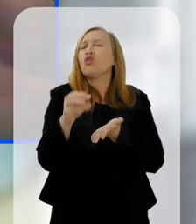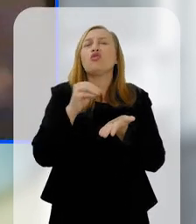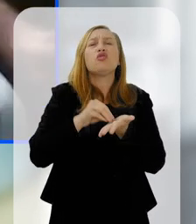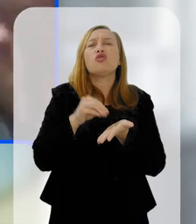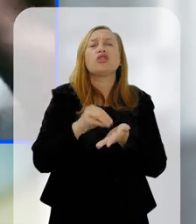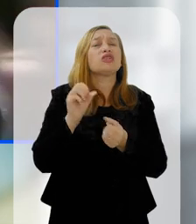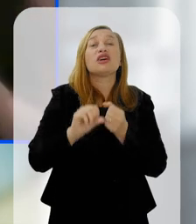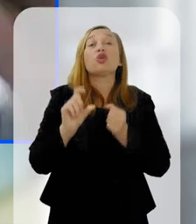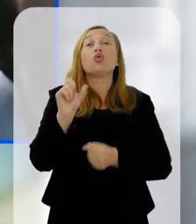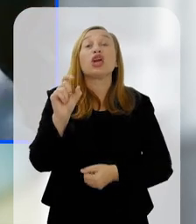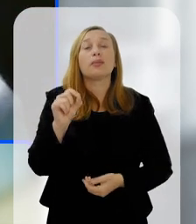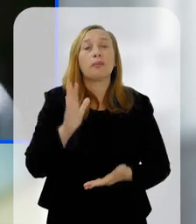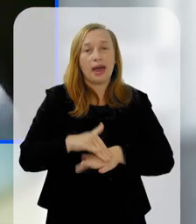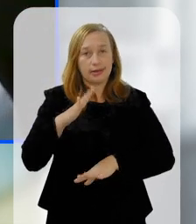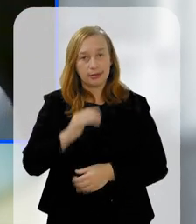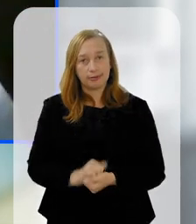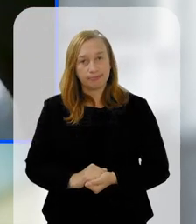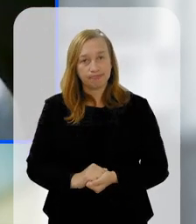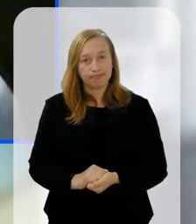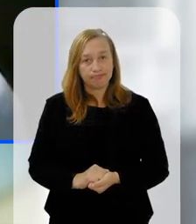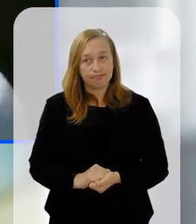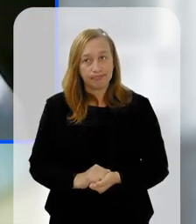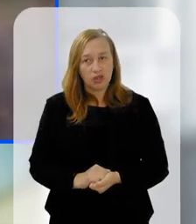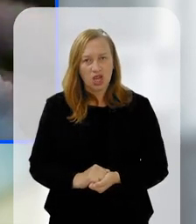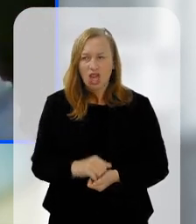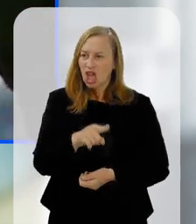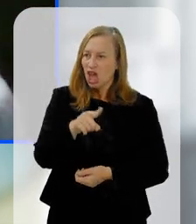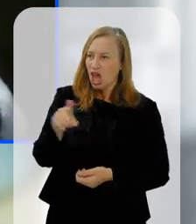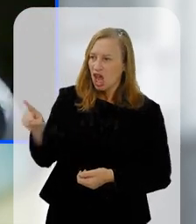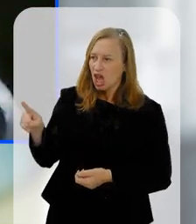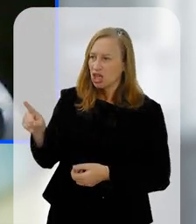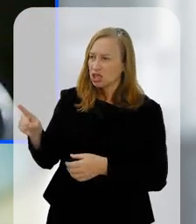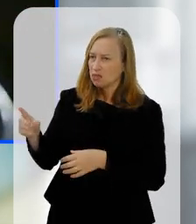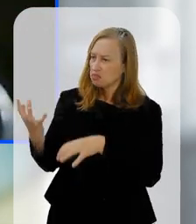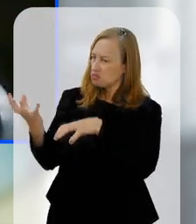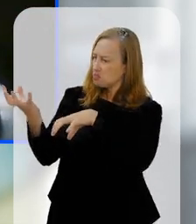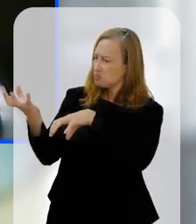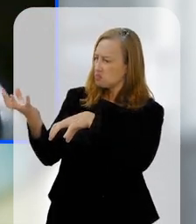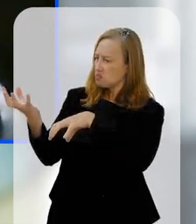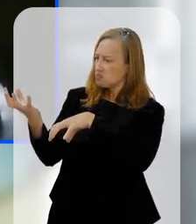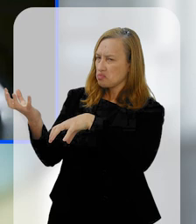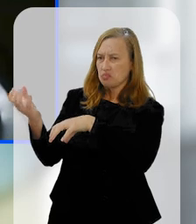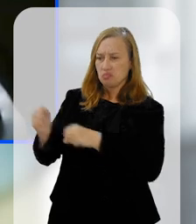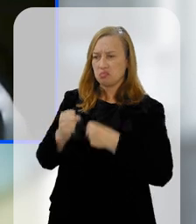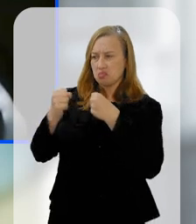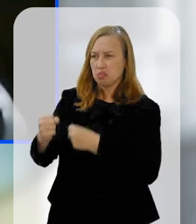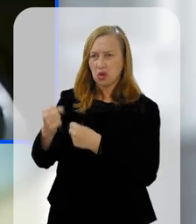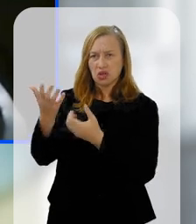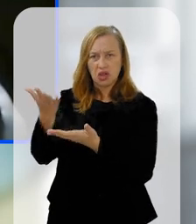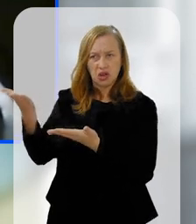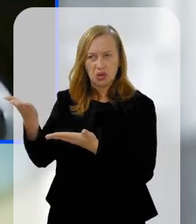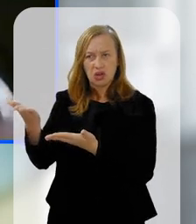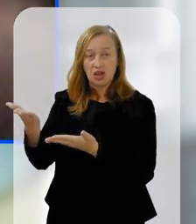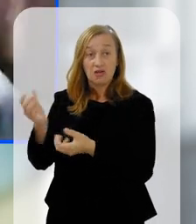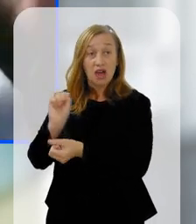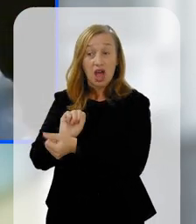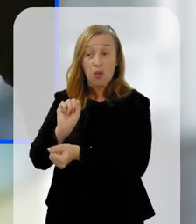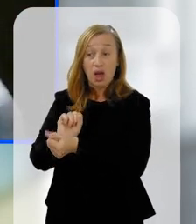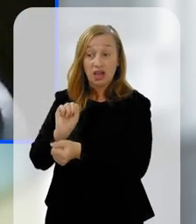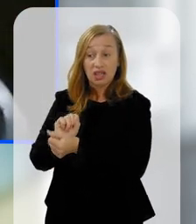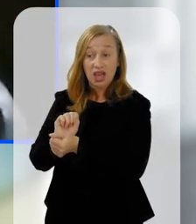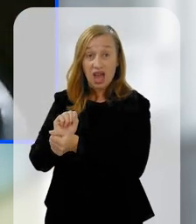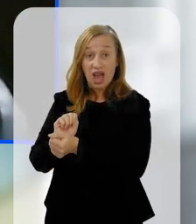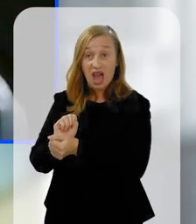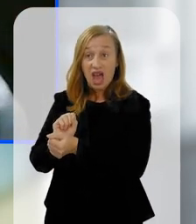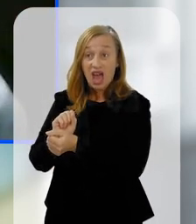o que é que falta mais para cair a ficha? Será que esses poderosos do Senado e da Câmara vão esperar as suas